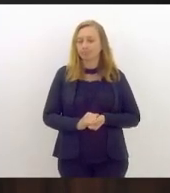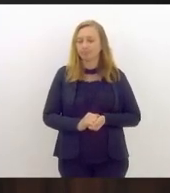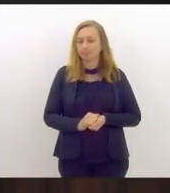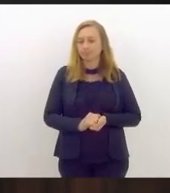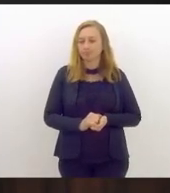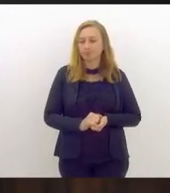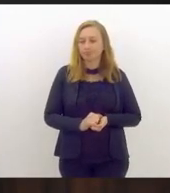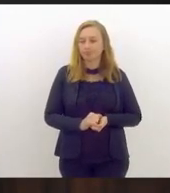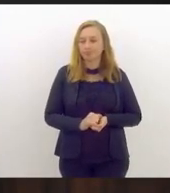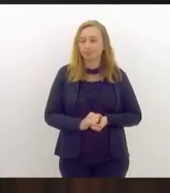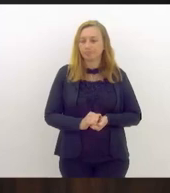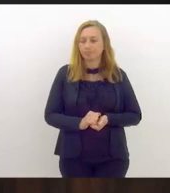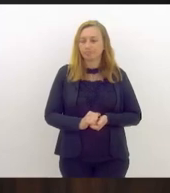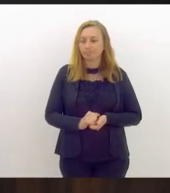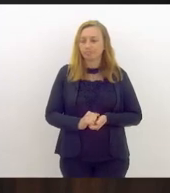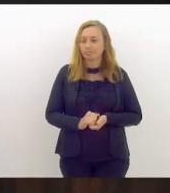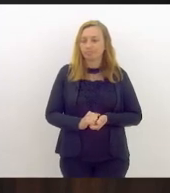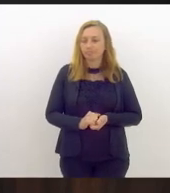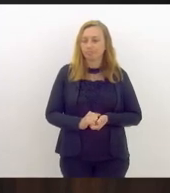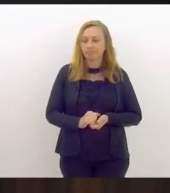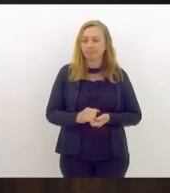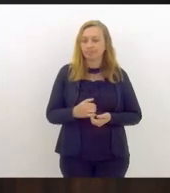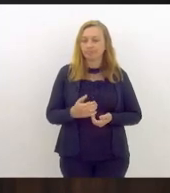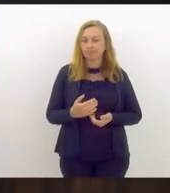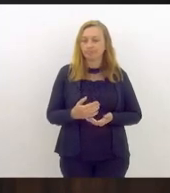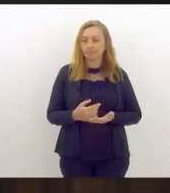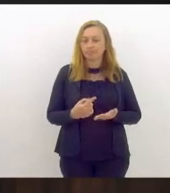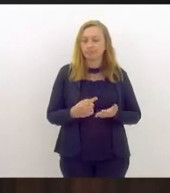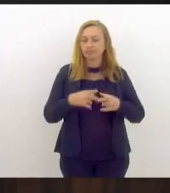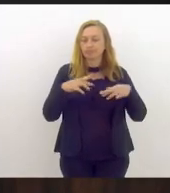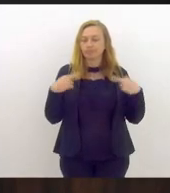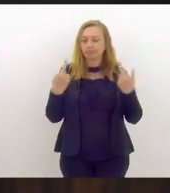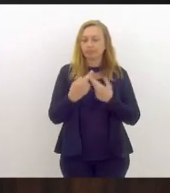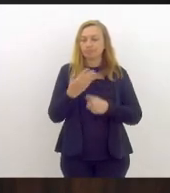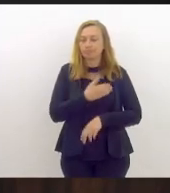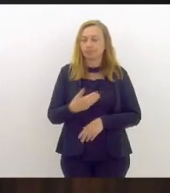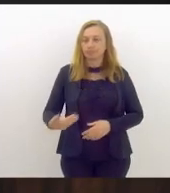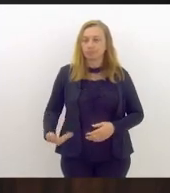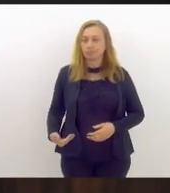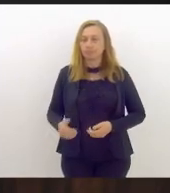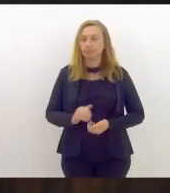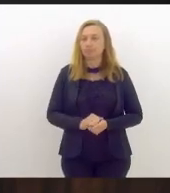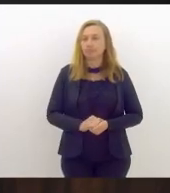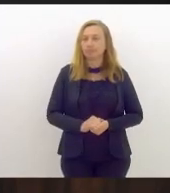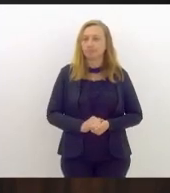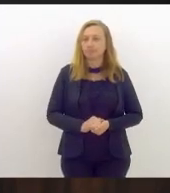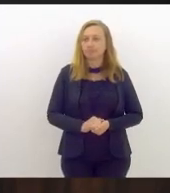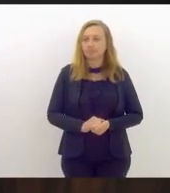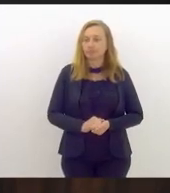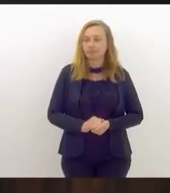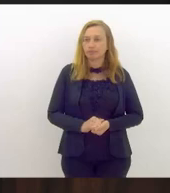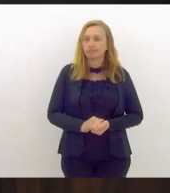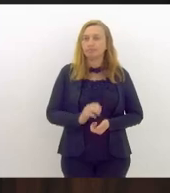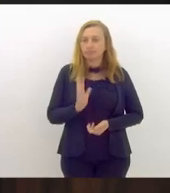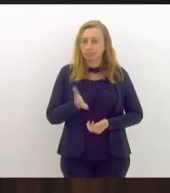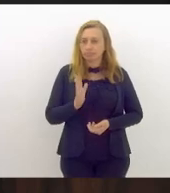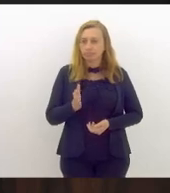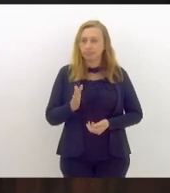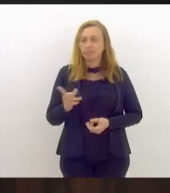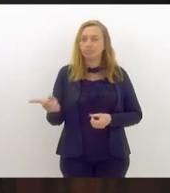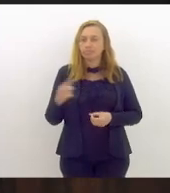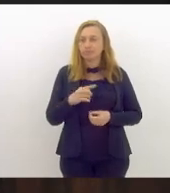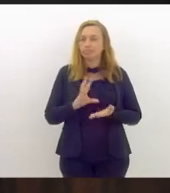alienação onerosa, e aí eu me comprometi de fazer uma audiência pública, no mínimo uma audiência. Já veio a pauta, sim, eu